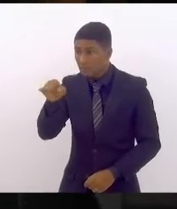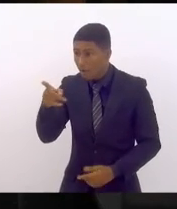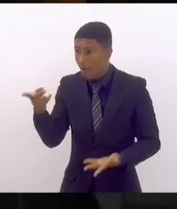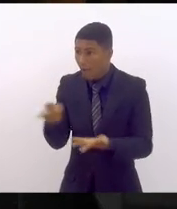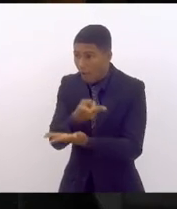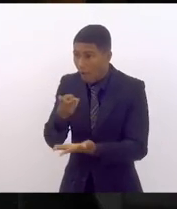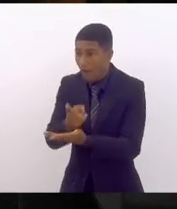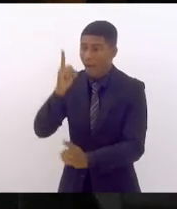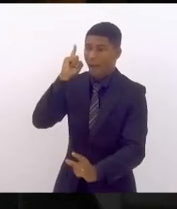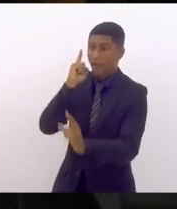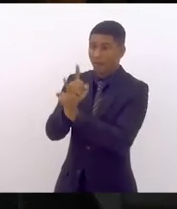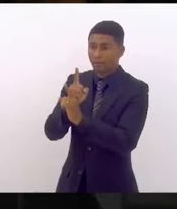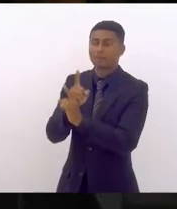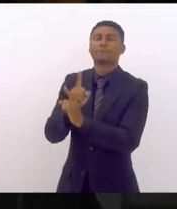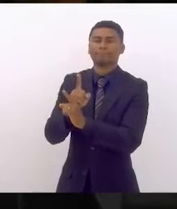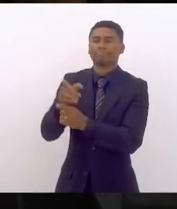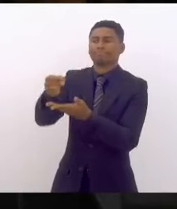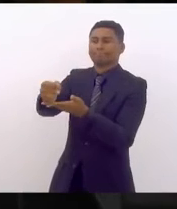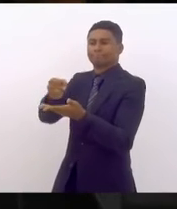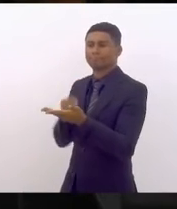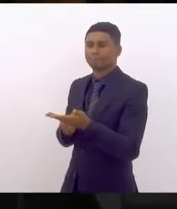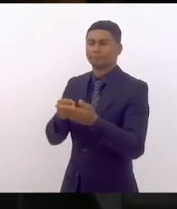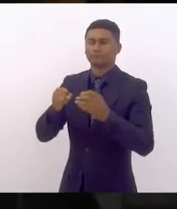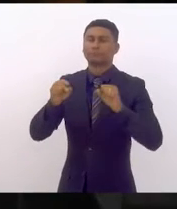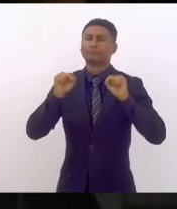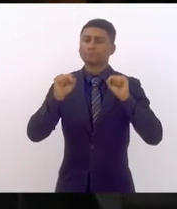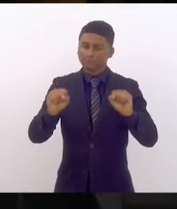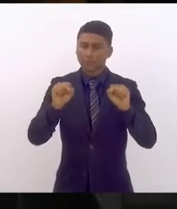o processo legal porque